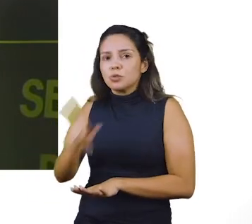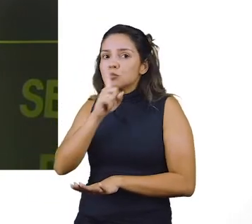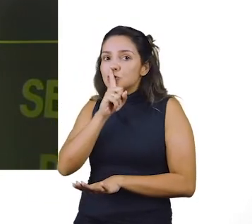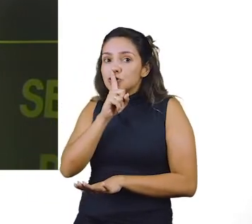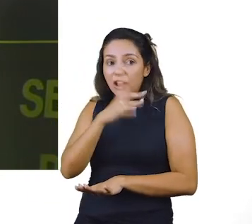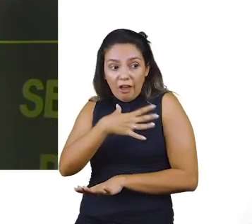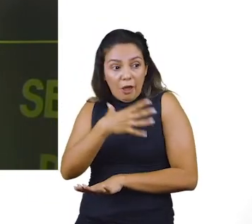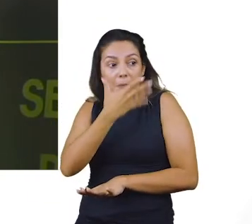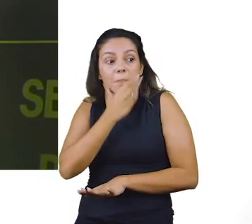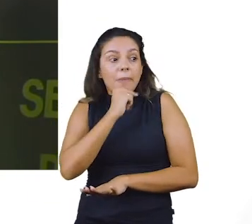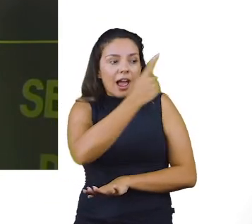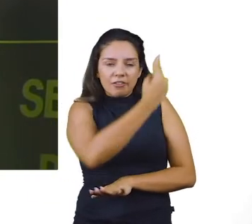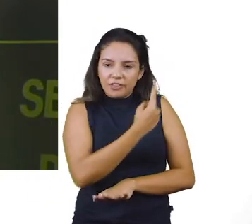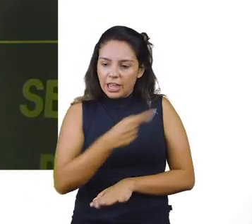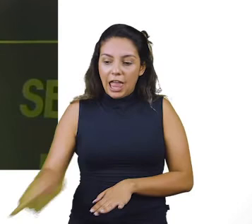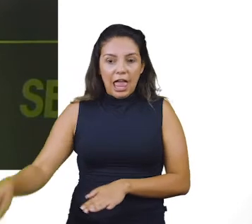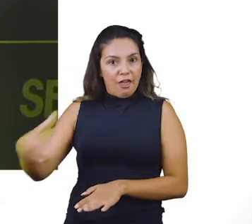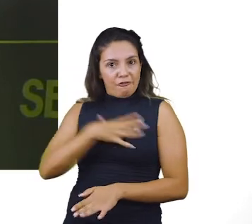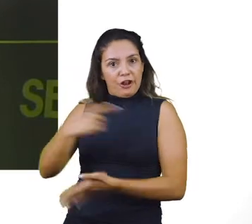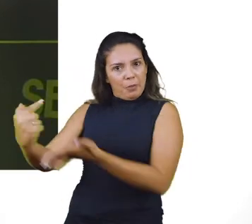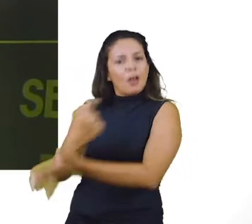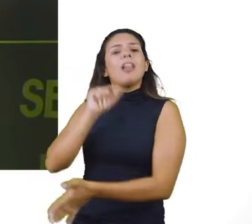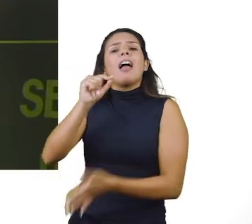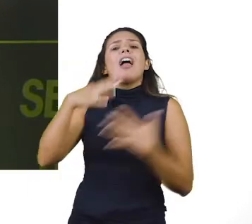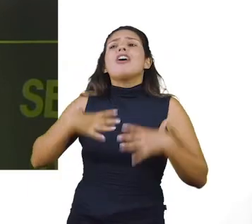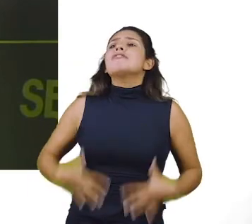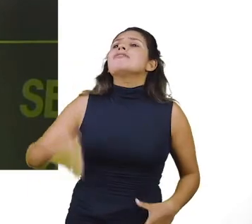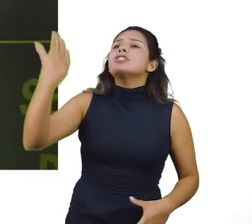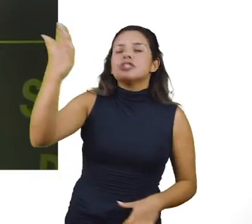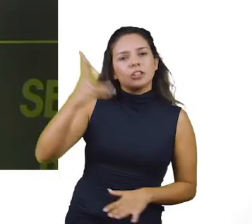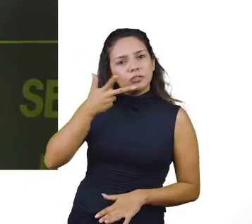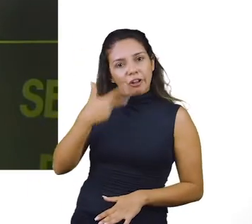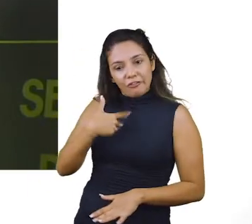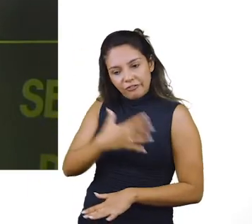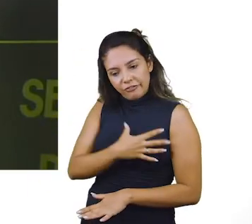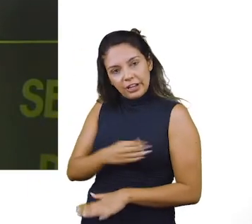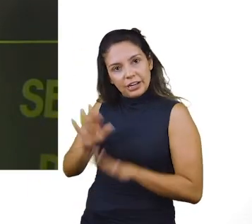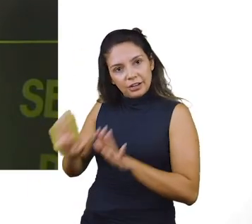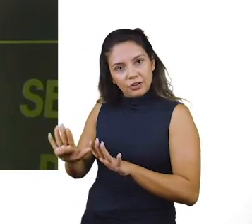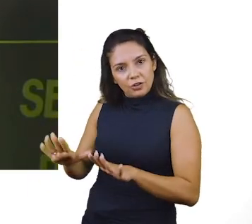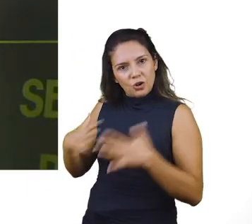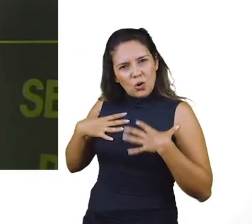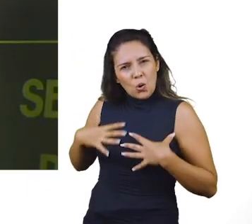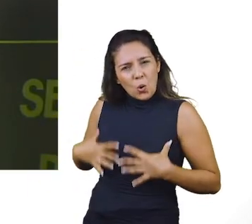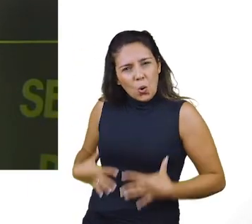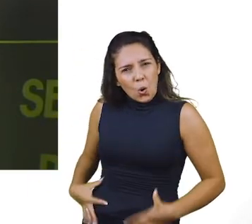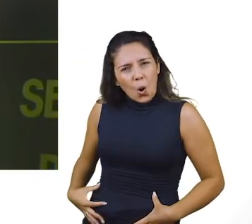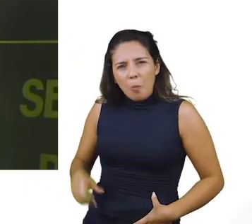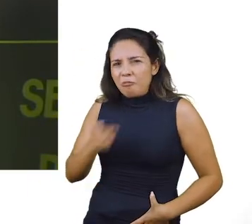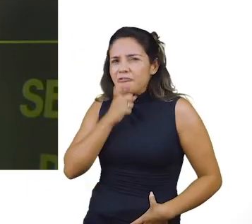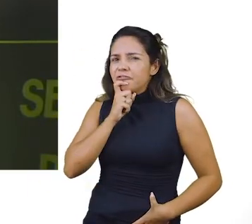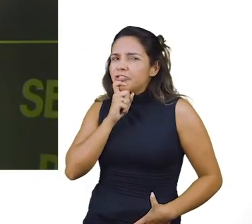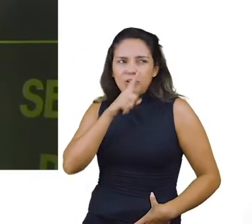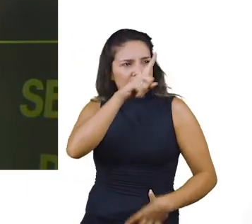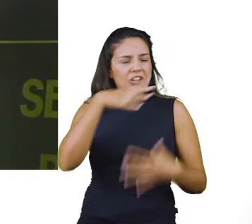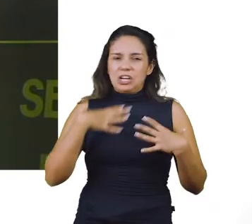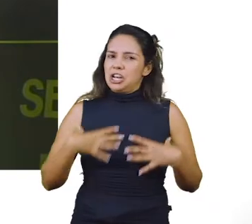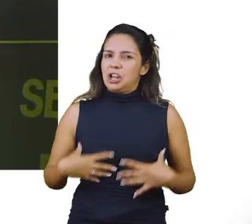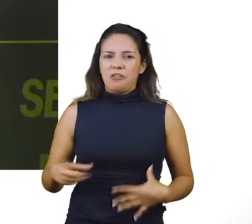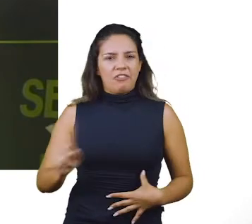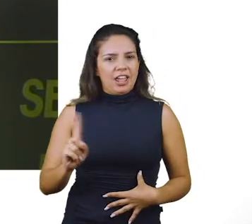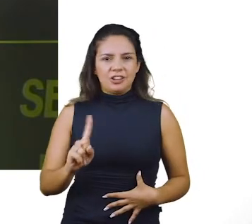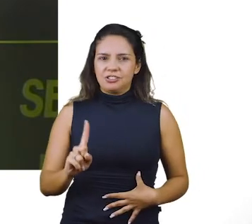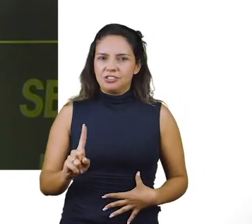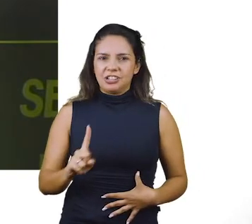dizei depressa, que vestido é esse vestido? Minhas filhas, mas o corpo ficou frio e não o veste. O